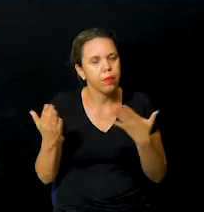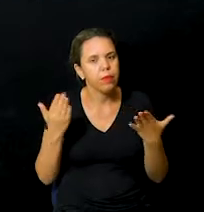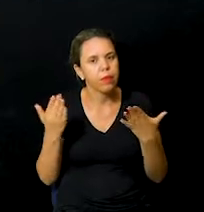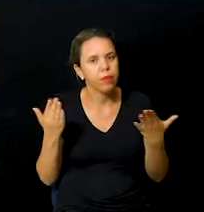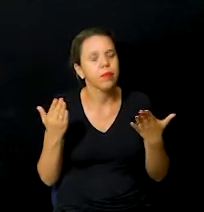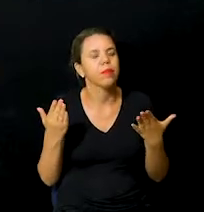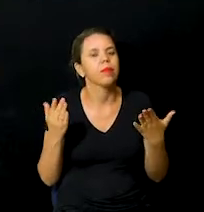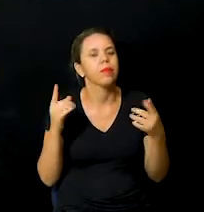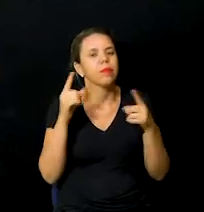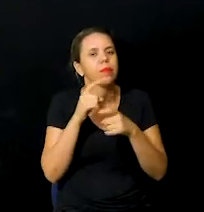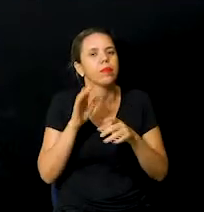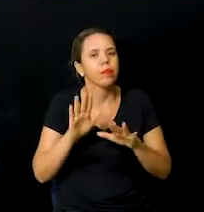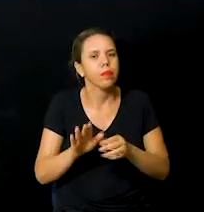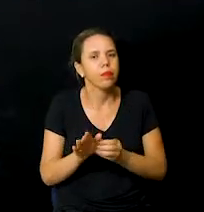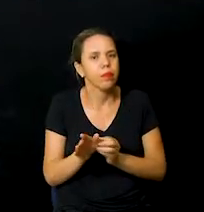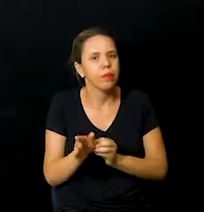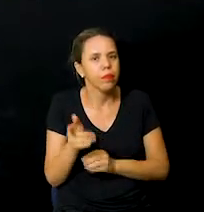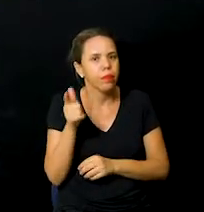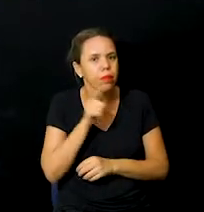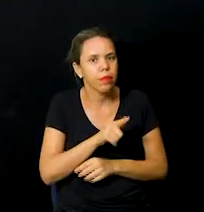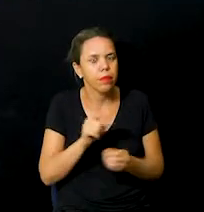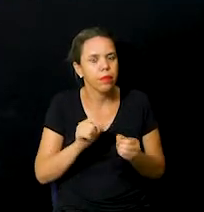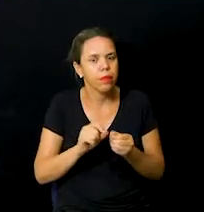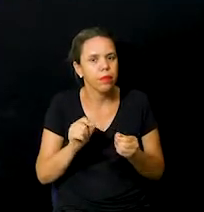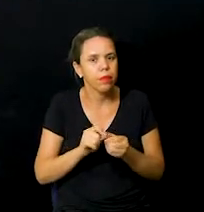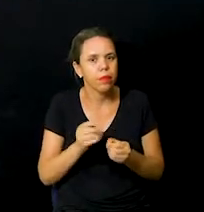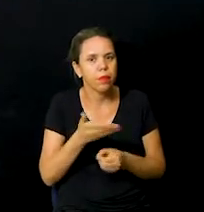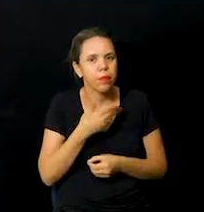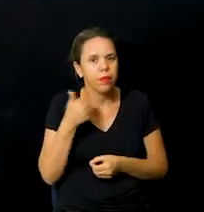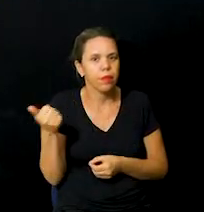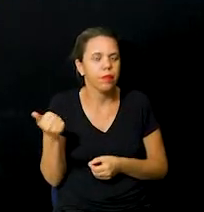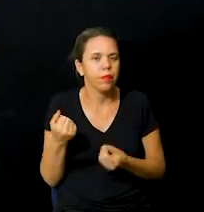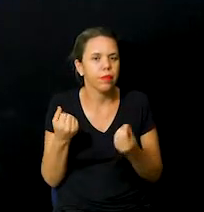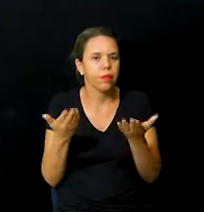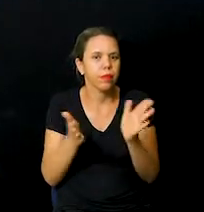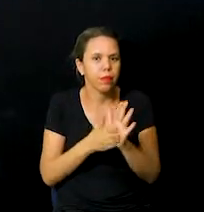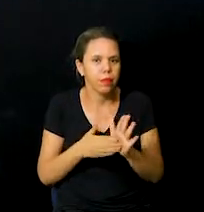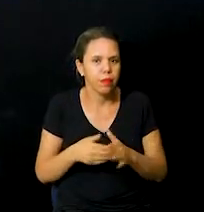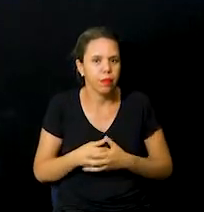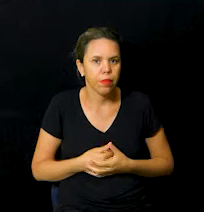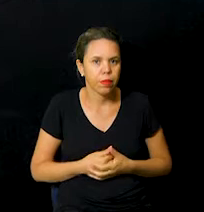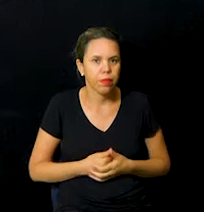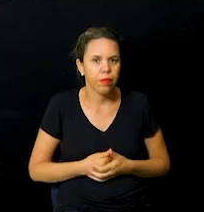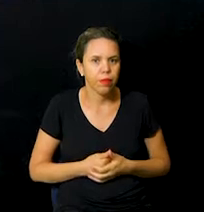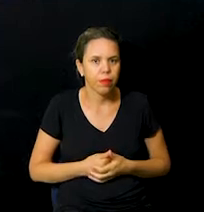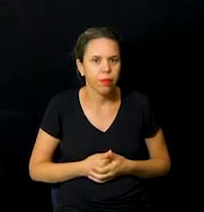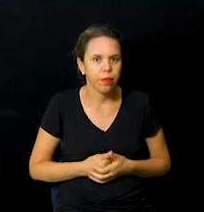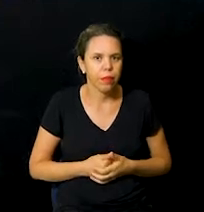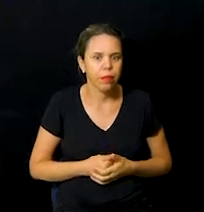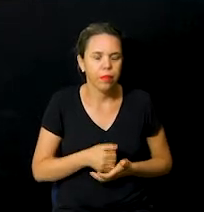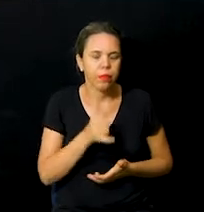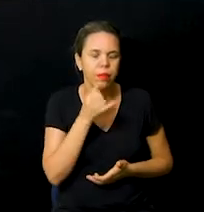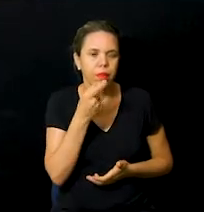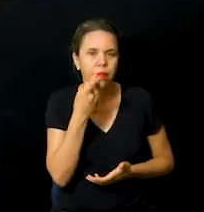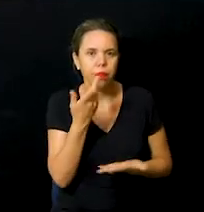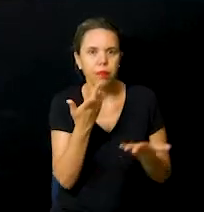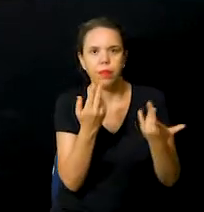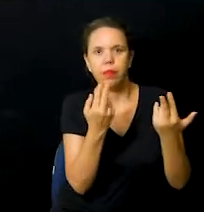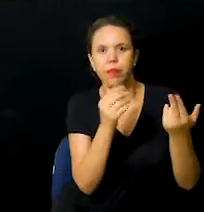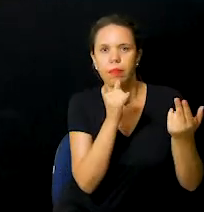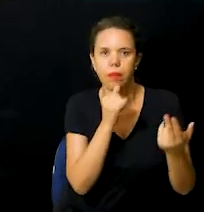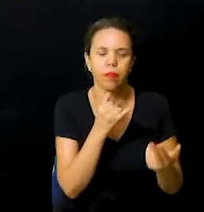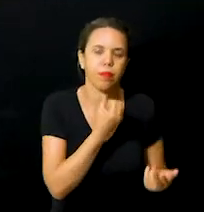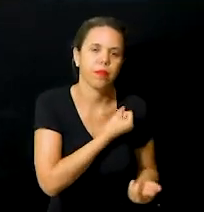ali qual é a dificuldade, para a gente conseguir fazer o nosso melhor e oferecer o melhor a eles. Como você mesma